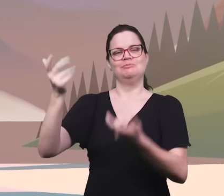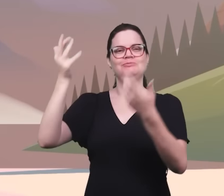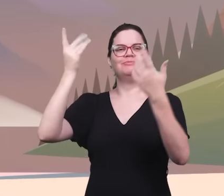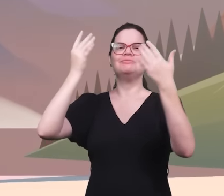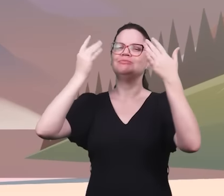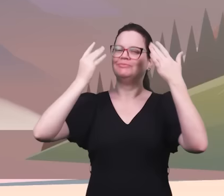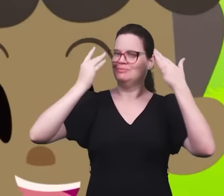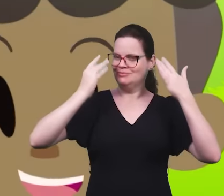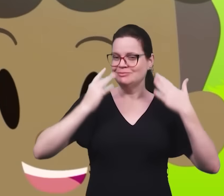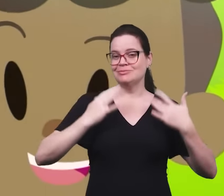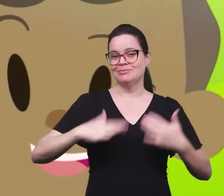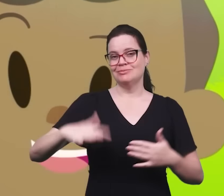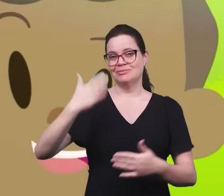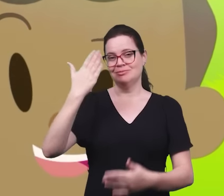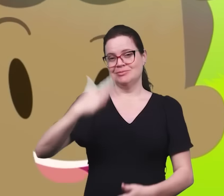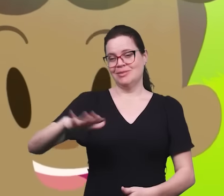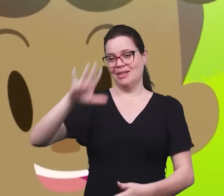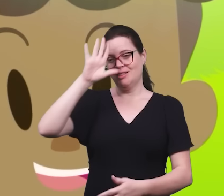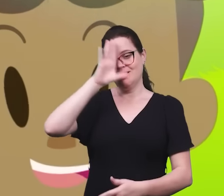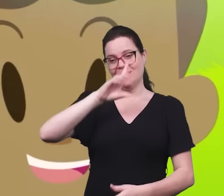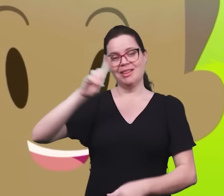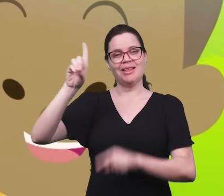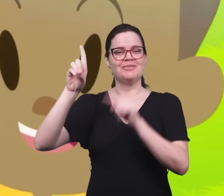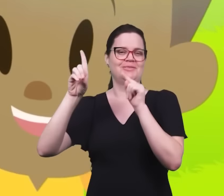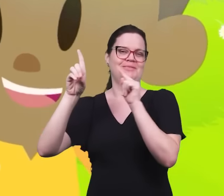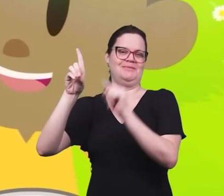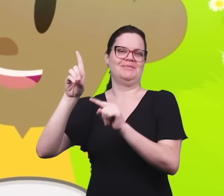e mares.